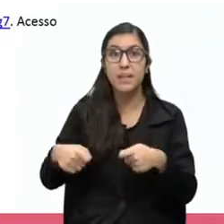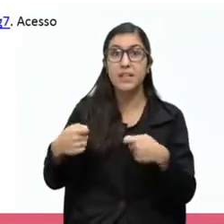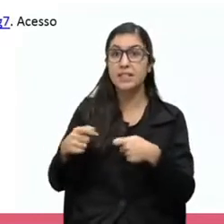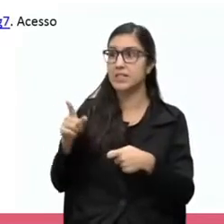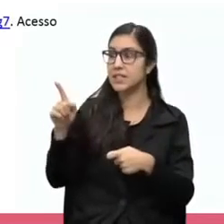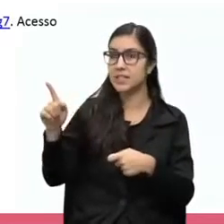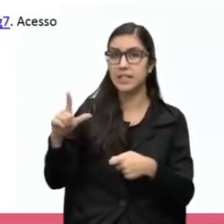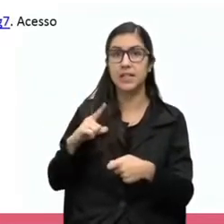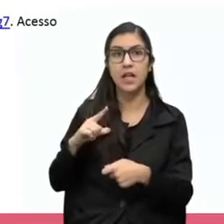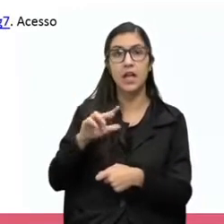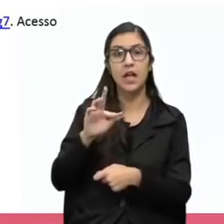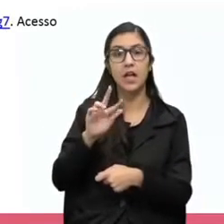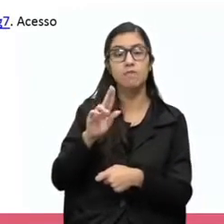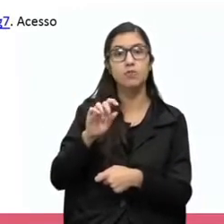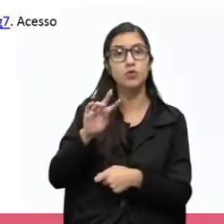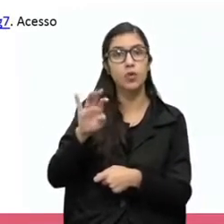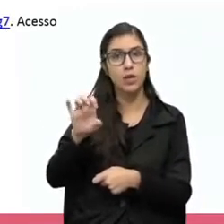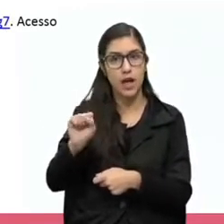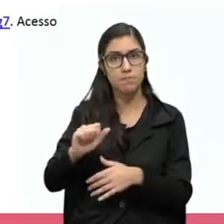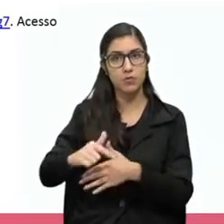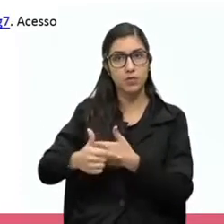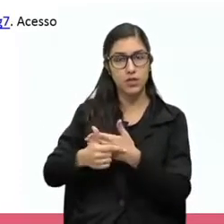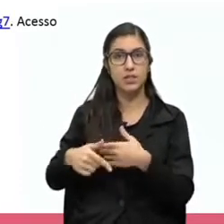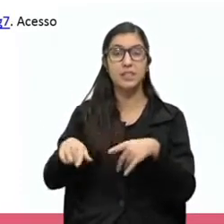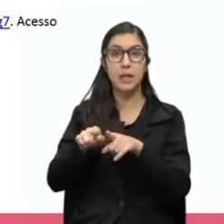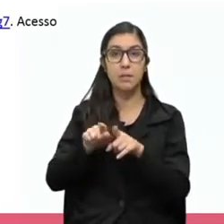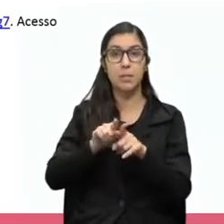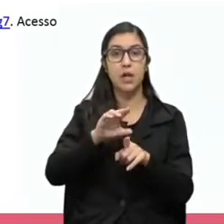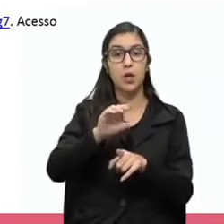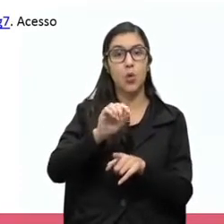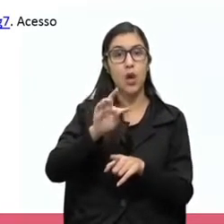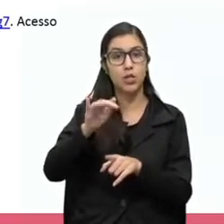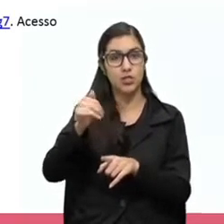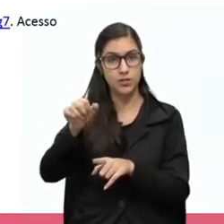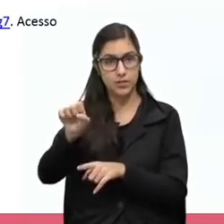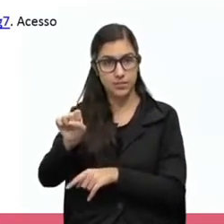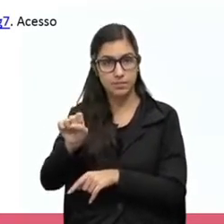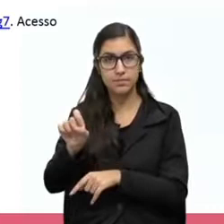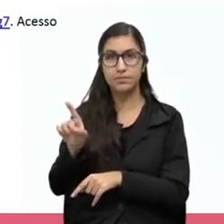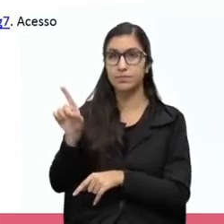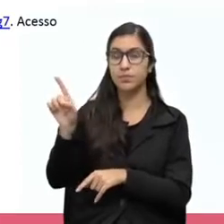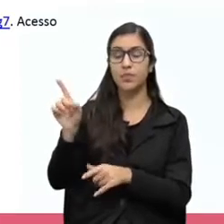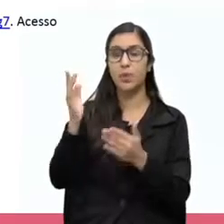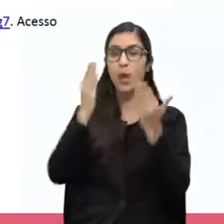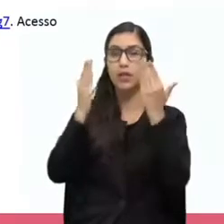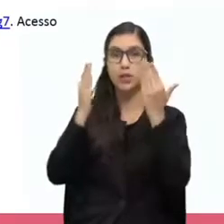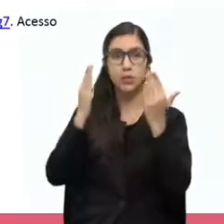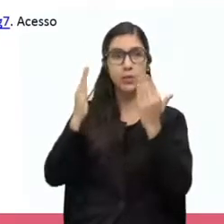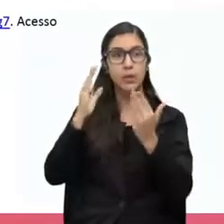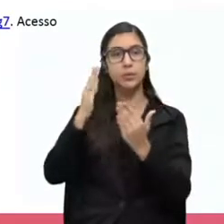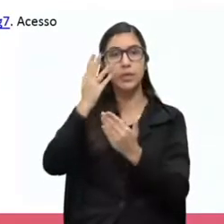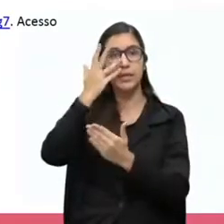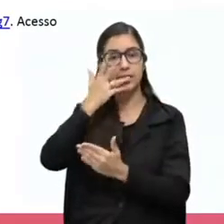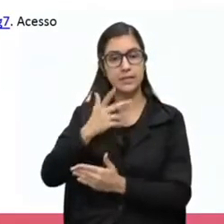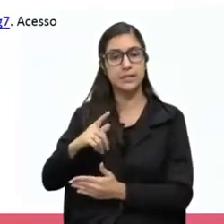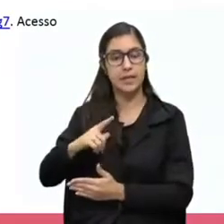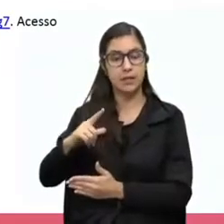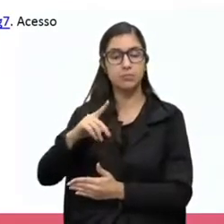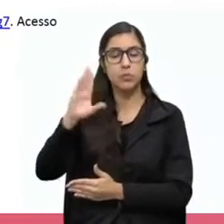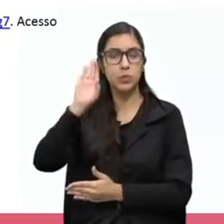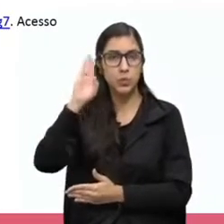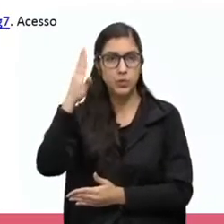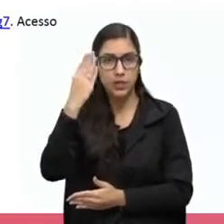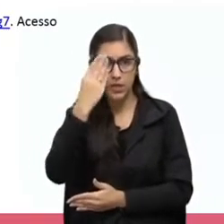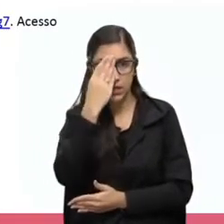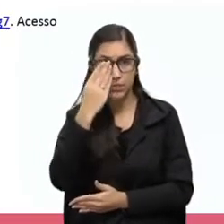abordagens funcionais e coativas, que agora vocês já sabem o que é coativas, no atendimento à criança com surdo-cegueira.